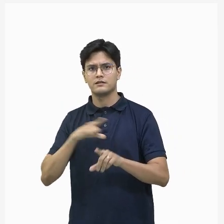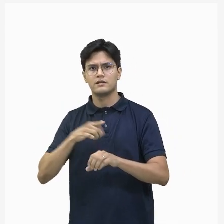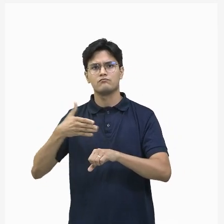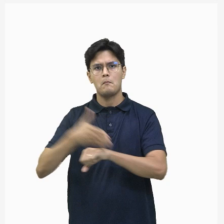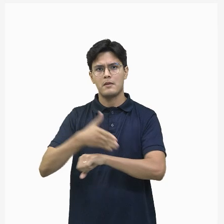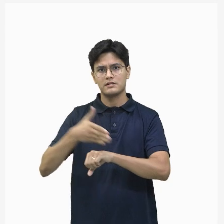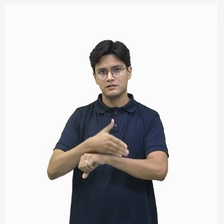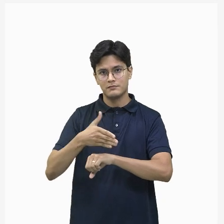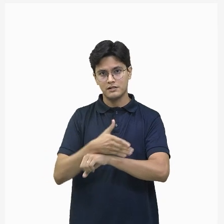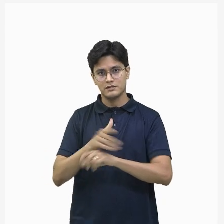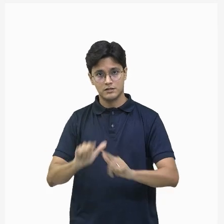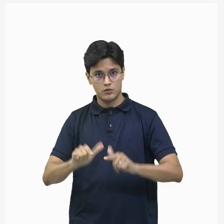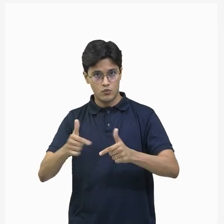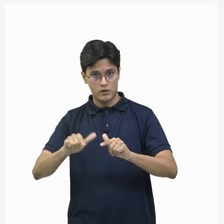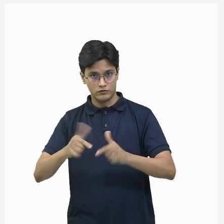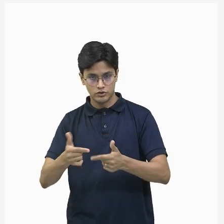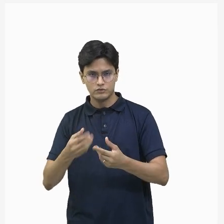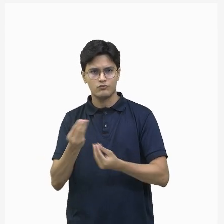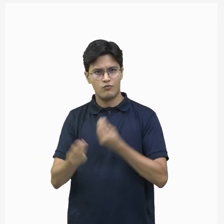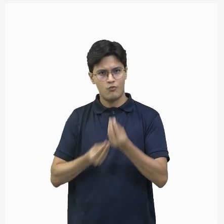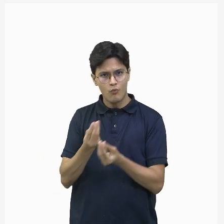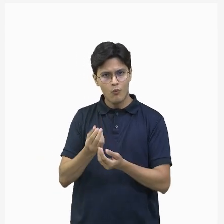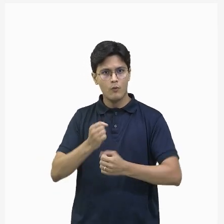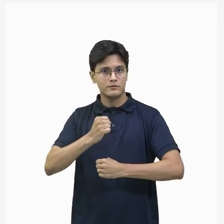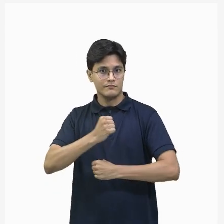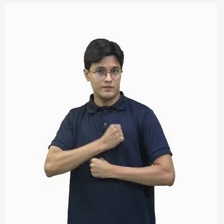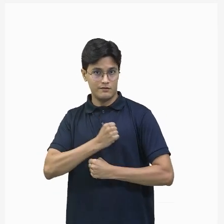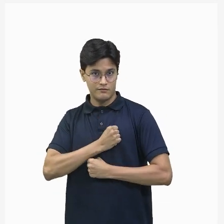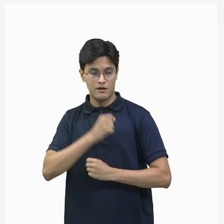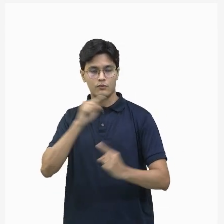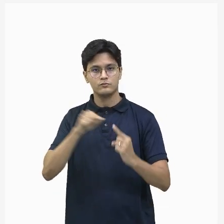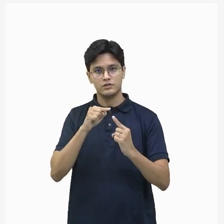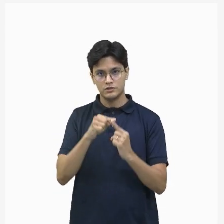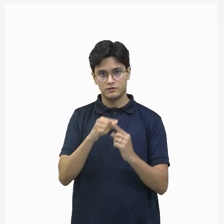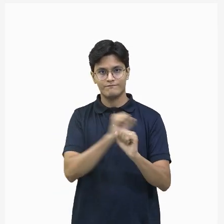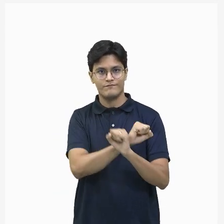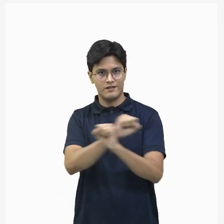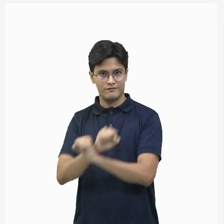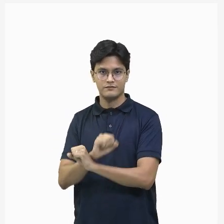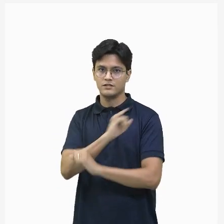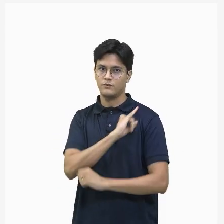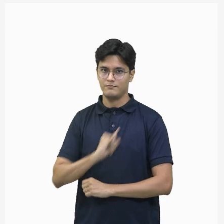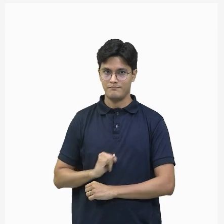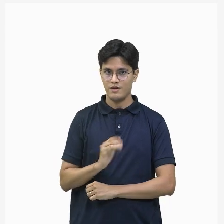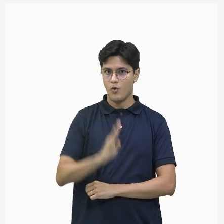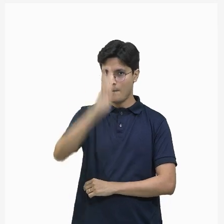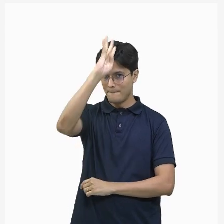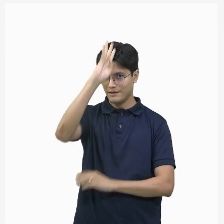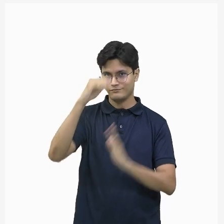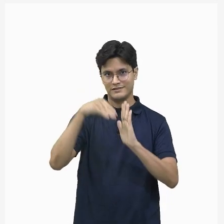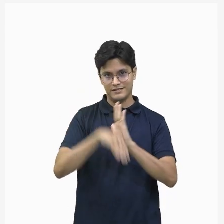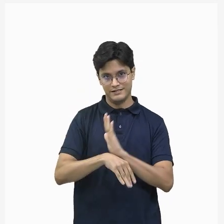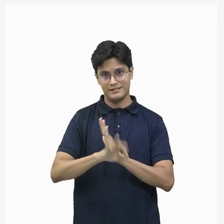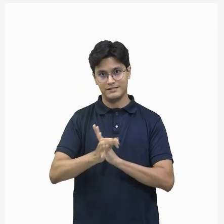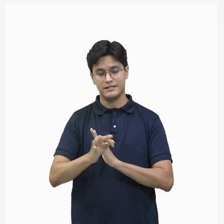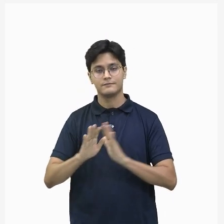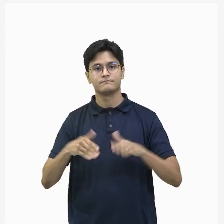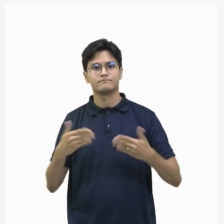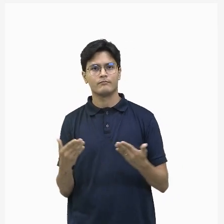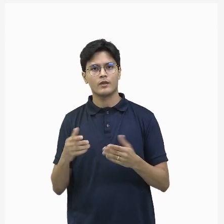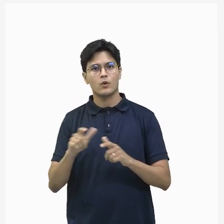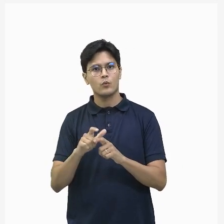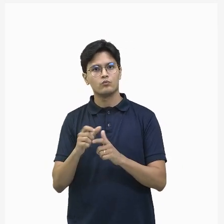como soldados para fazer, de certa forma, as defesas de um Império Romano em crise, tá? Boa parte, então, dos